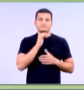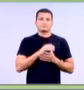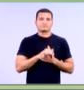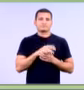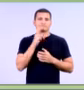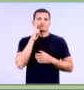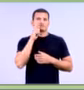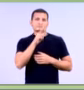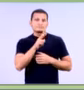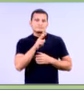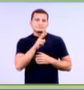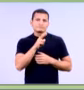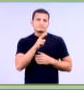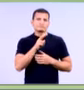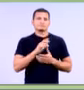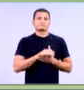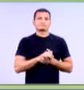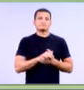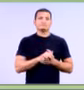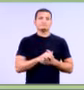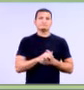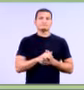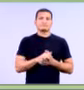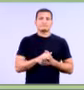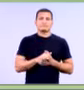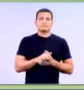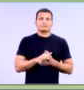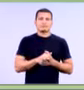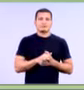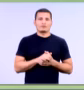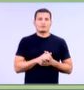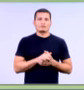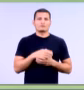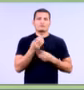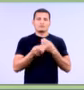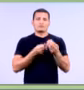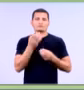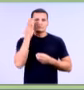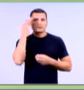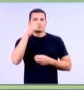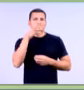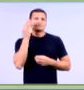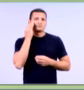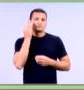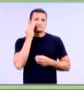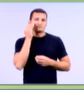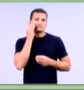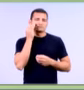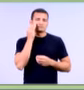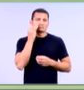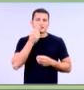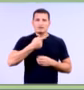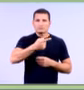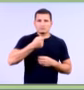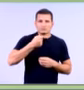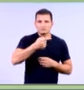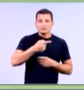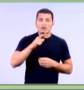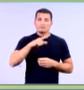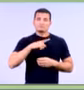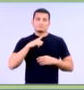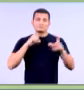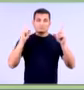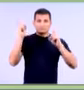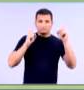fantasminhas testando o canal, né? Como que a gente sabe que eles estão testando o canal? Por conta da utilização dessa expressão que está